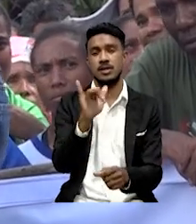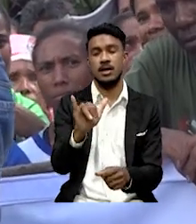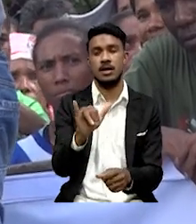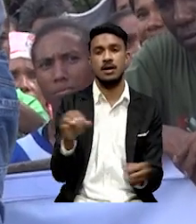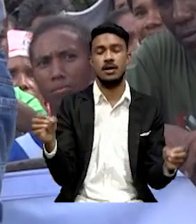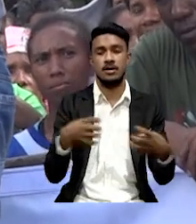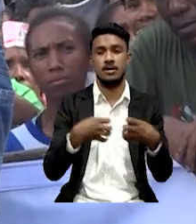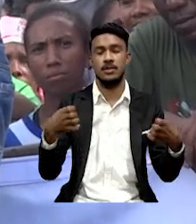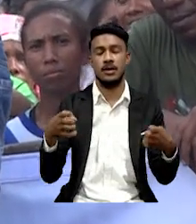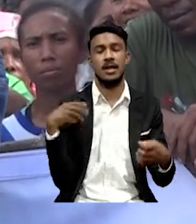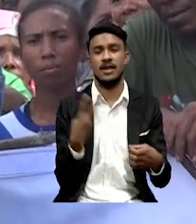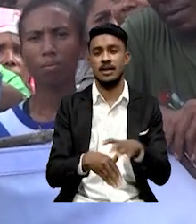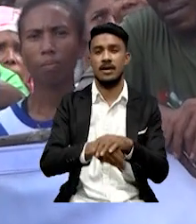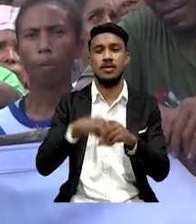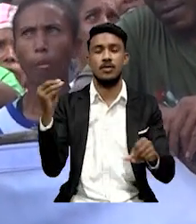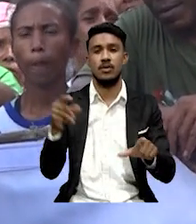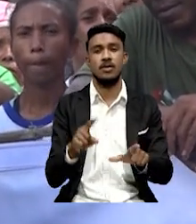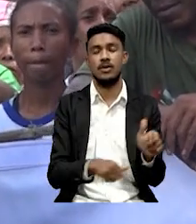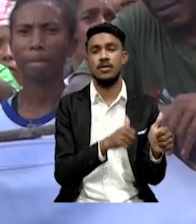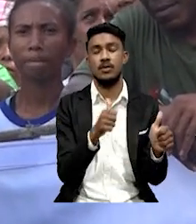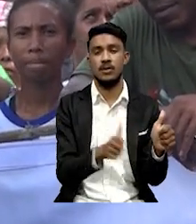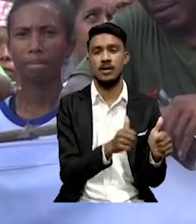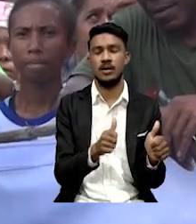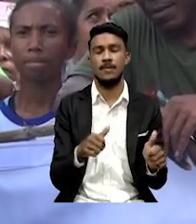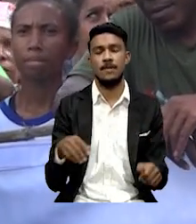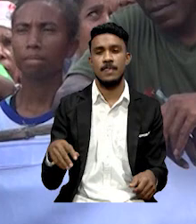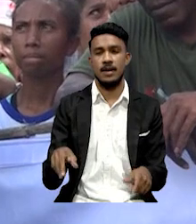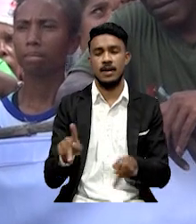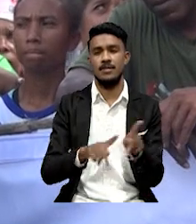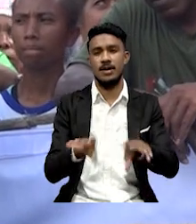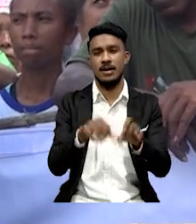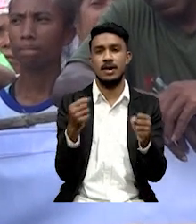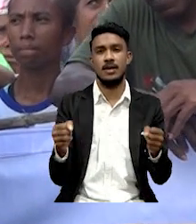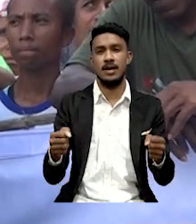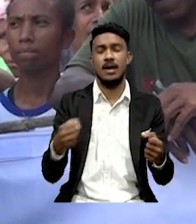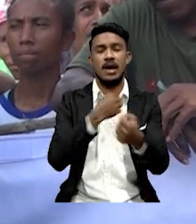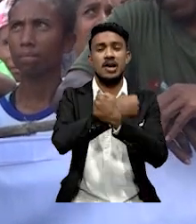e da dunisai, é uma arte na be, hanoi nem tirne anvasi.